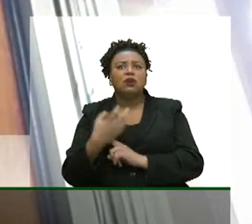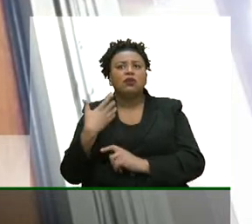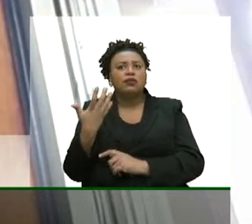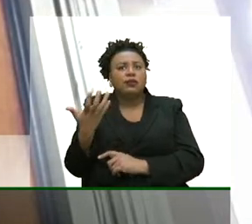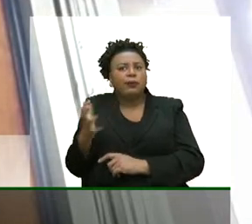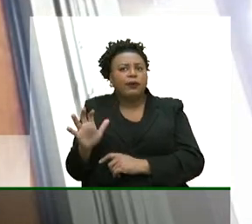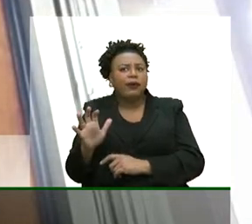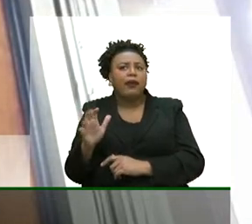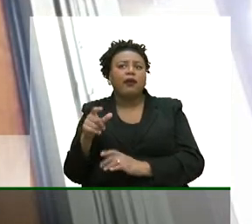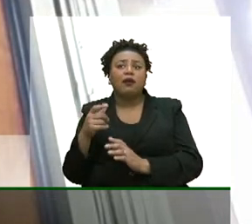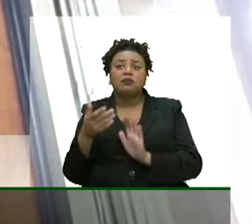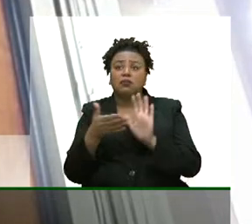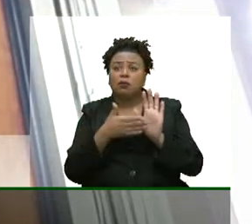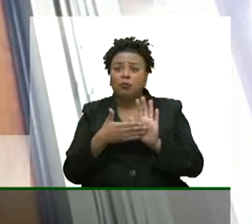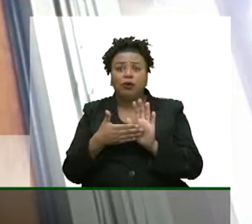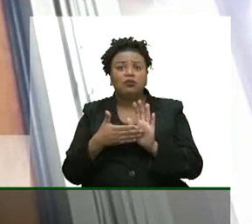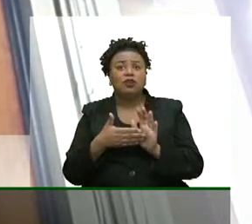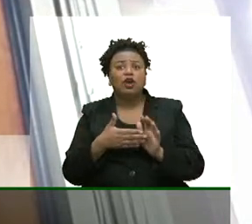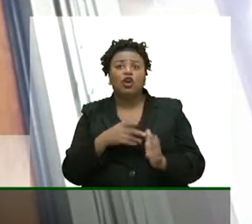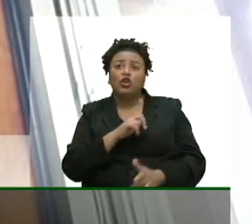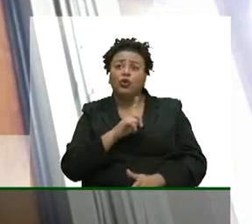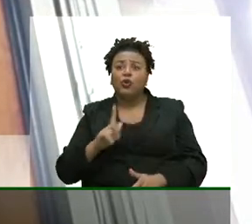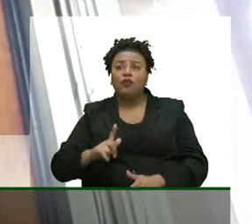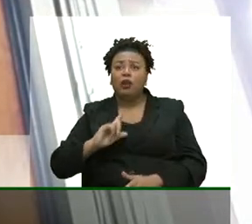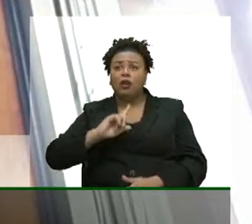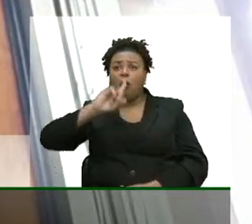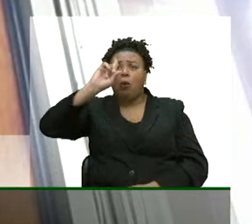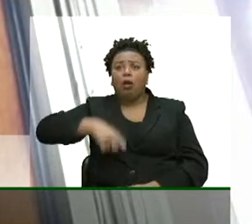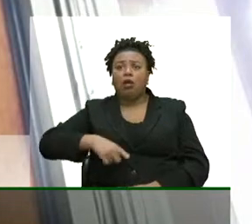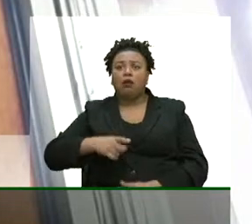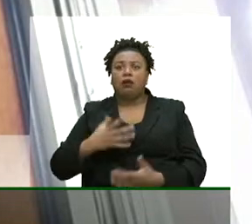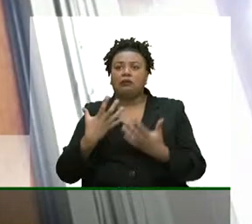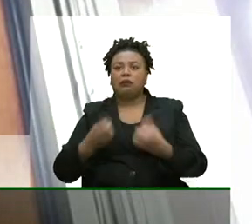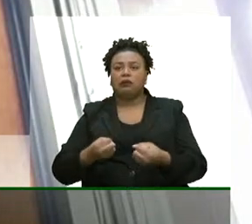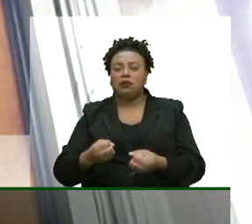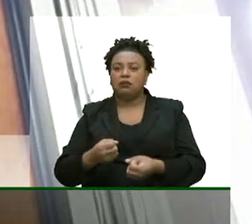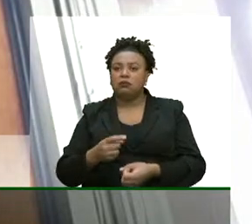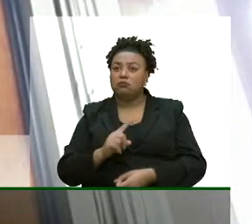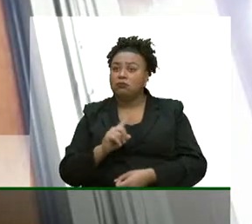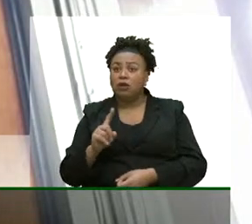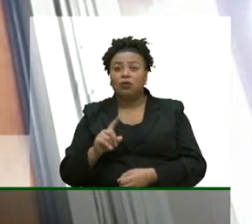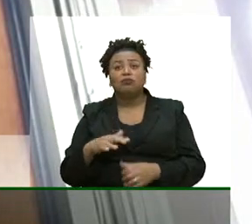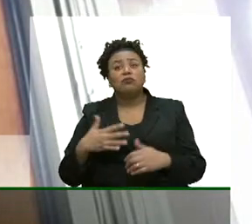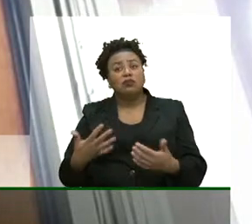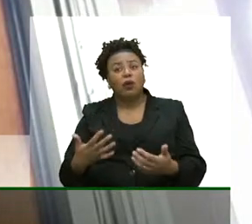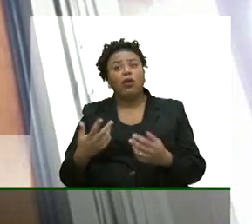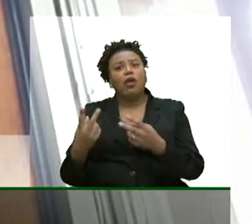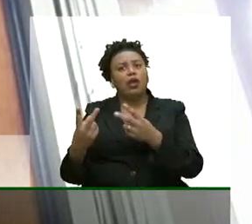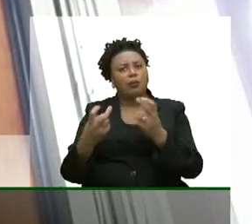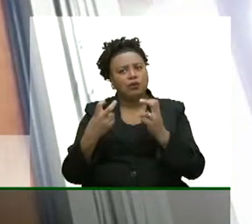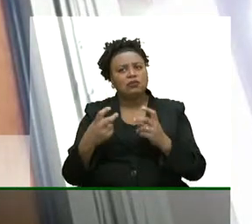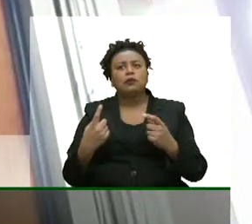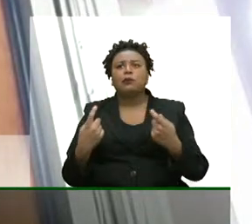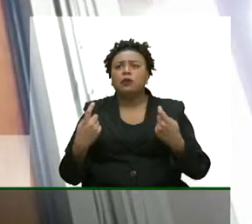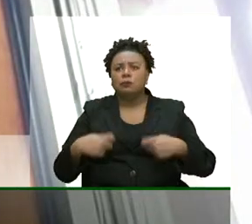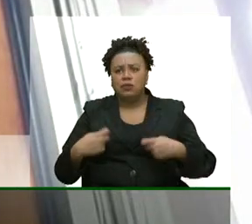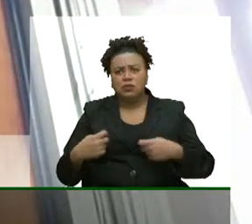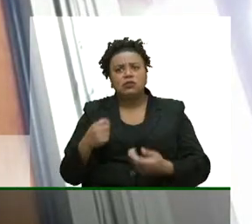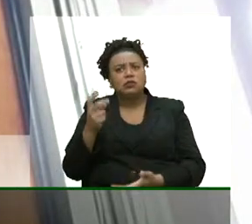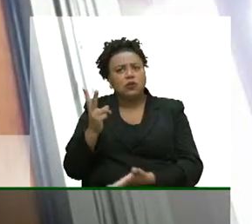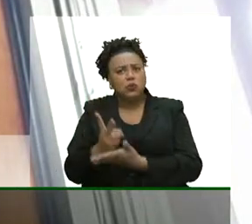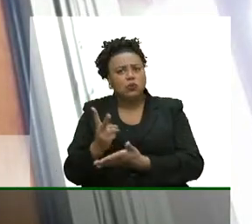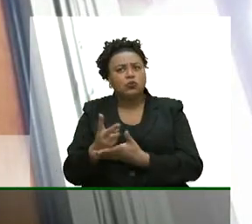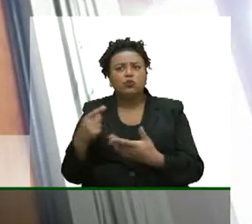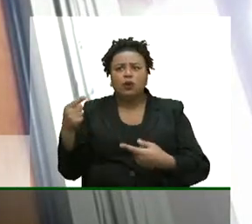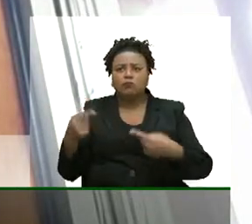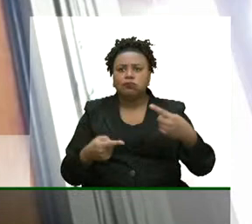essa proposta e o governo não é autocrático ao ponto de manter isso a qualquer preço e a qualquer custo. Eu vejo que é necessário continuar o